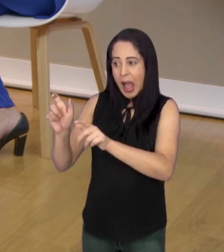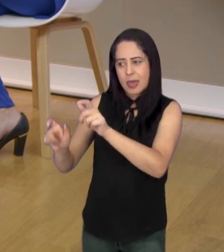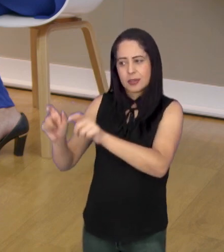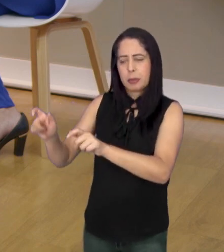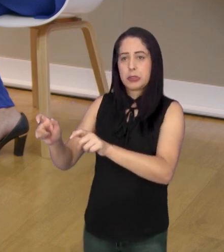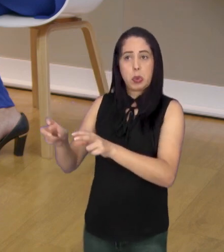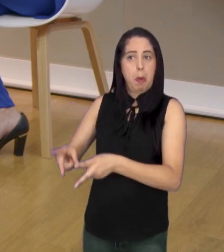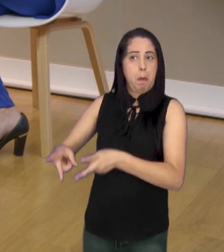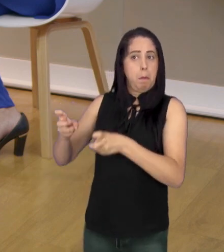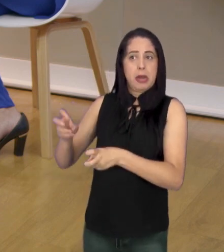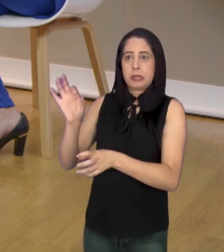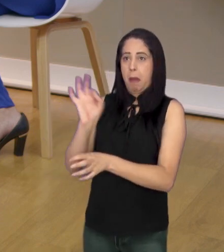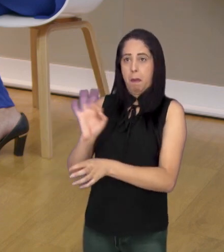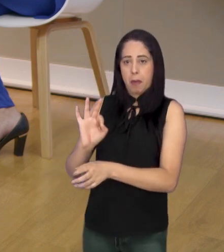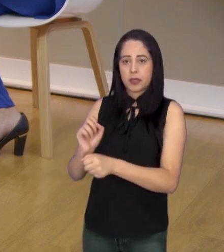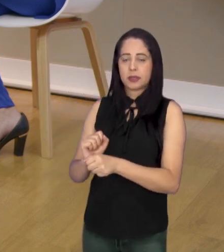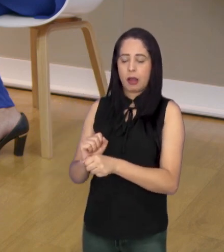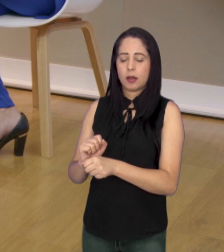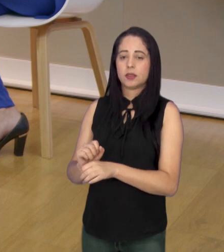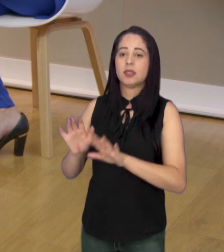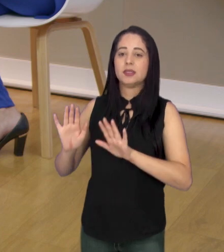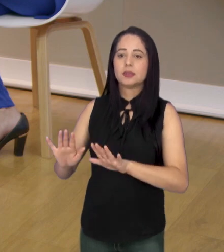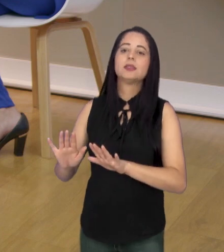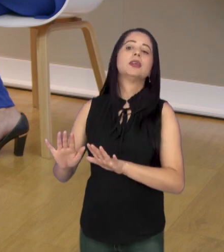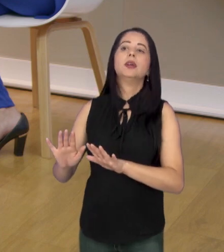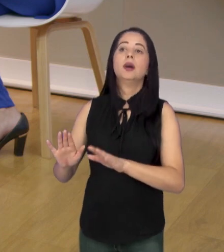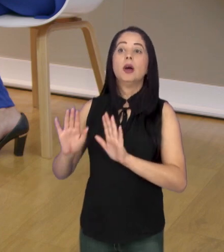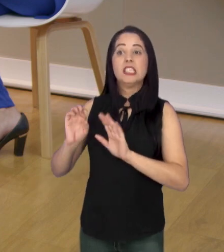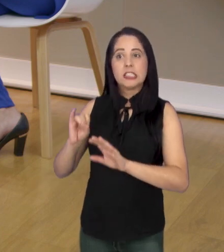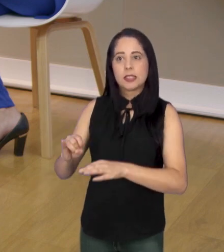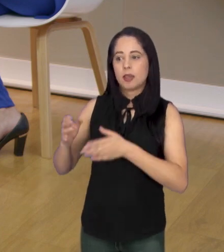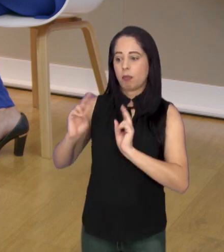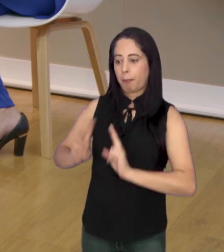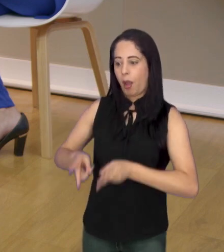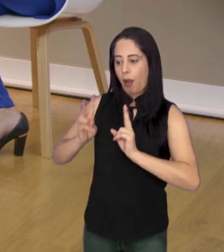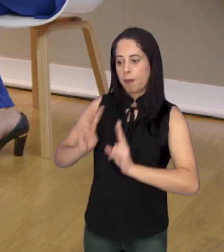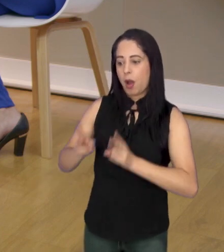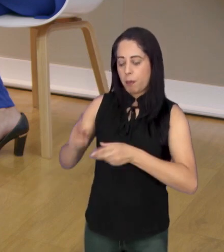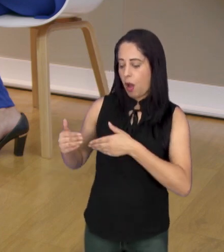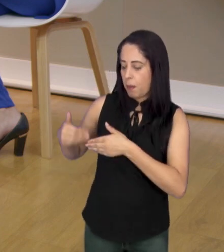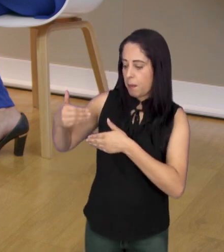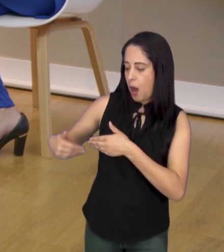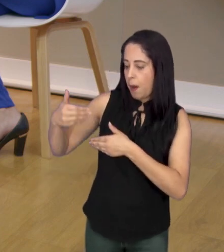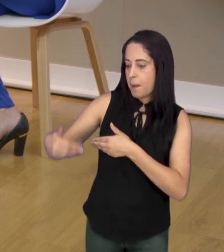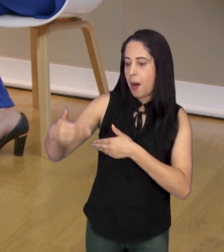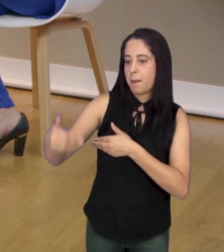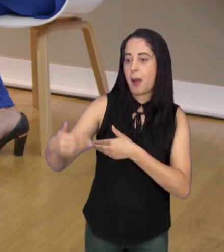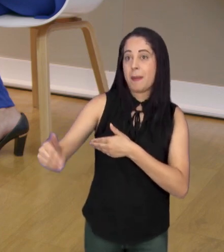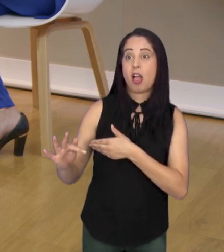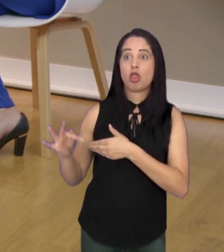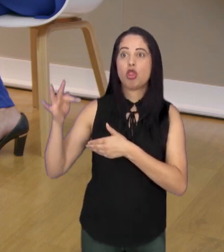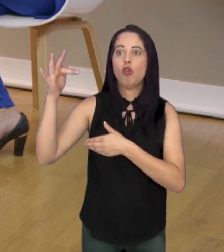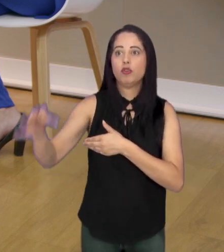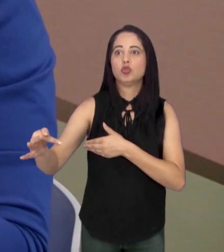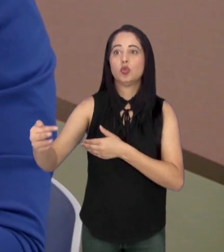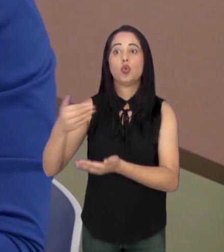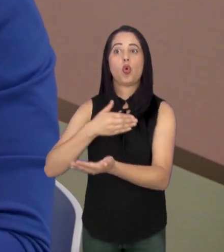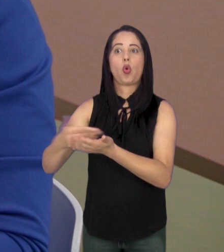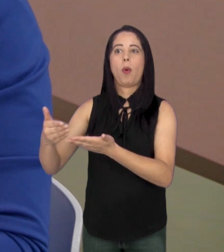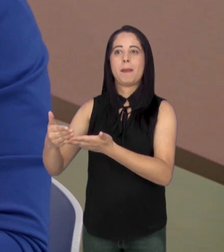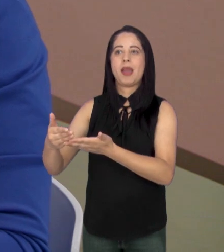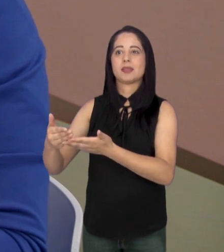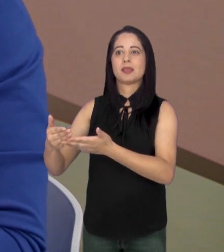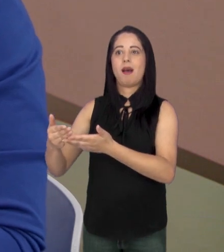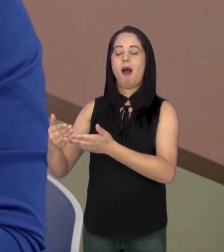sensibilidade alimentar, ela acontece no seu dia a dia, só que com o tempo ela vai sendo acumulada até você começar a ficar com